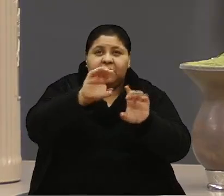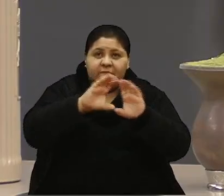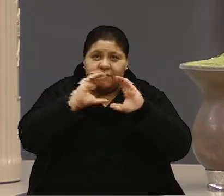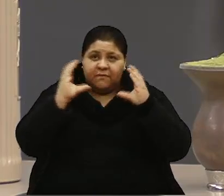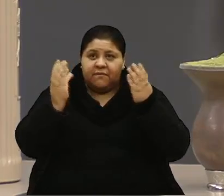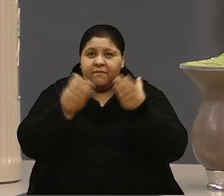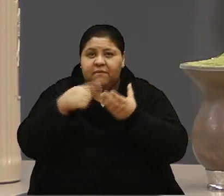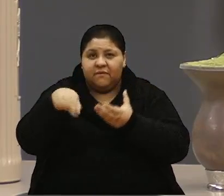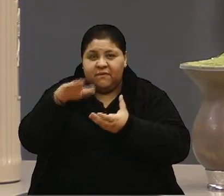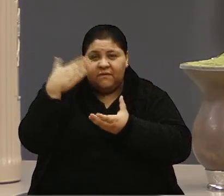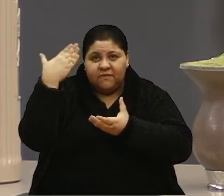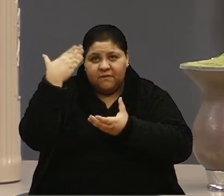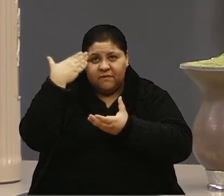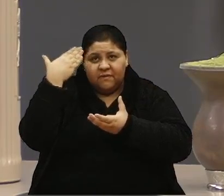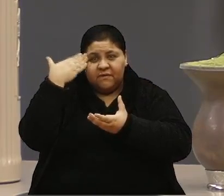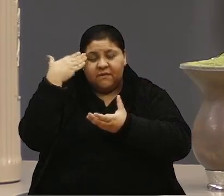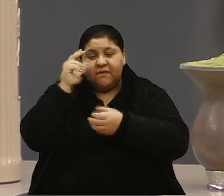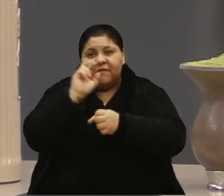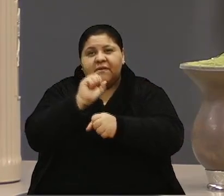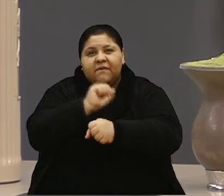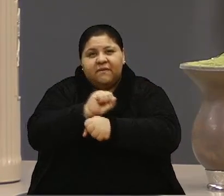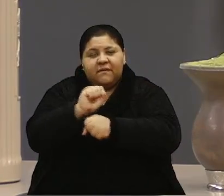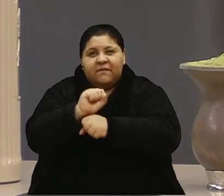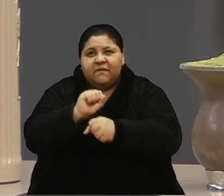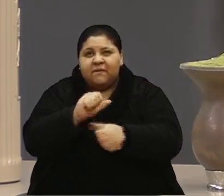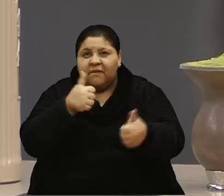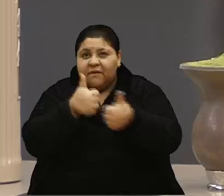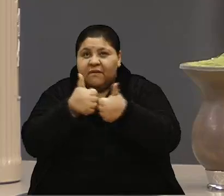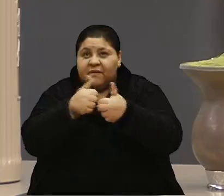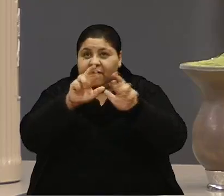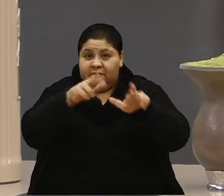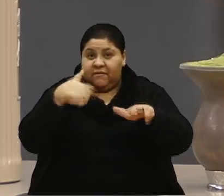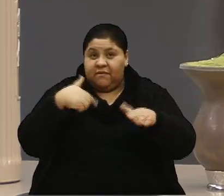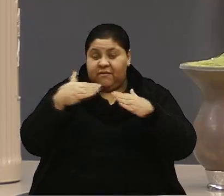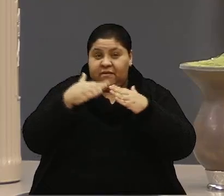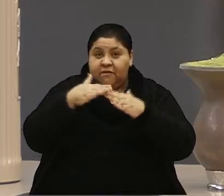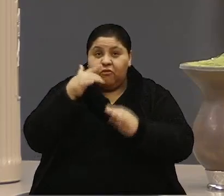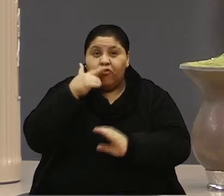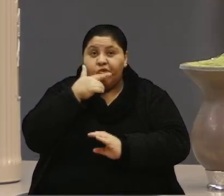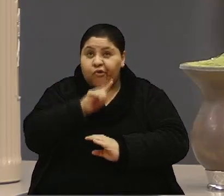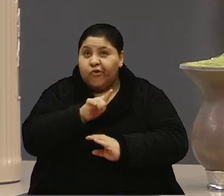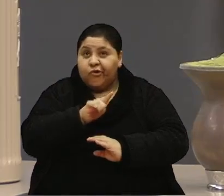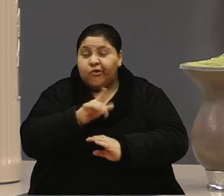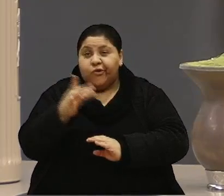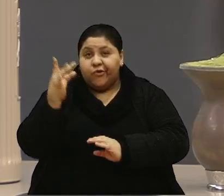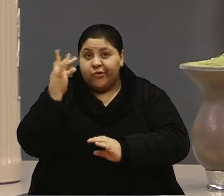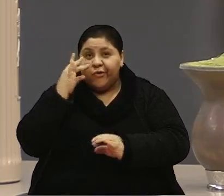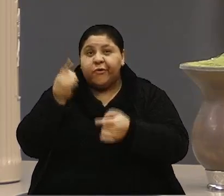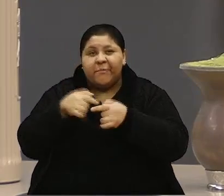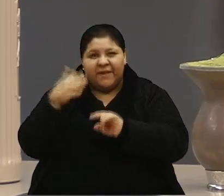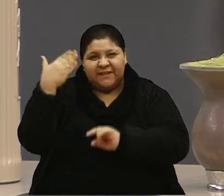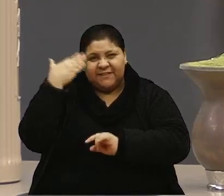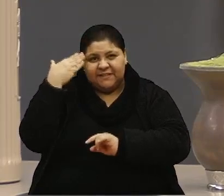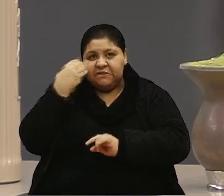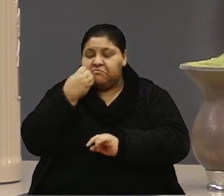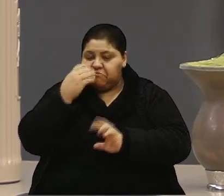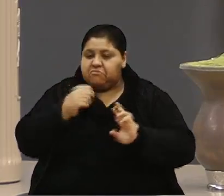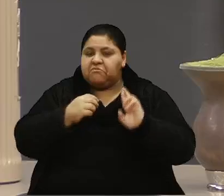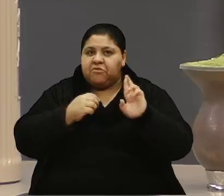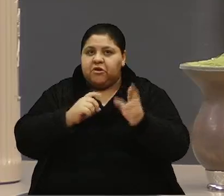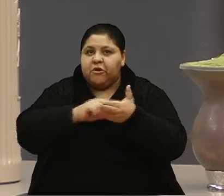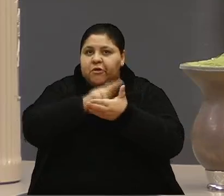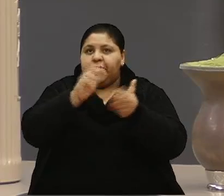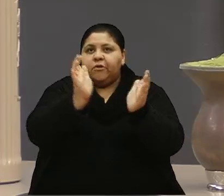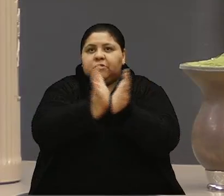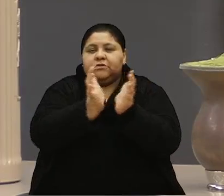né? A gente sabe o quanto ela estava sendo aguardada, é muito próxima ali da região da minha casa, não consegui estar presente, mas sei que estava muito bem representada por vários colegas